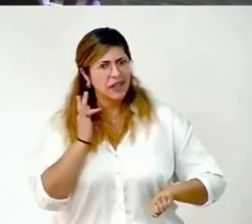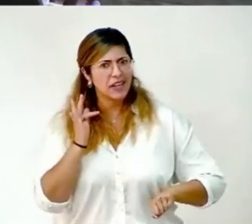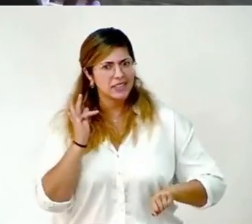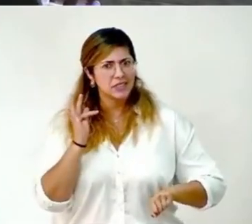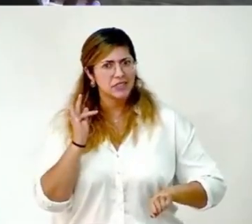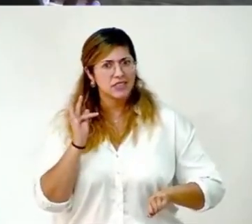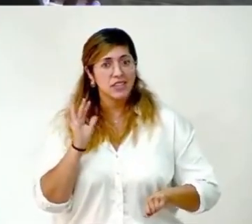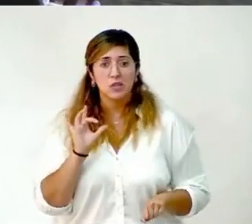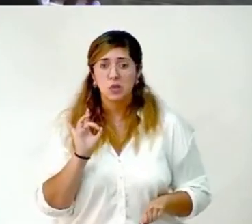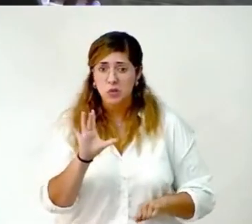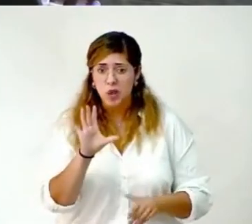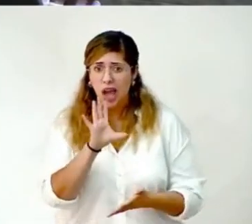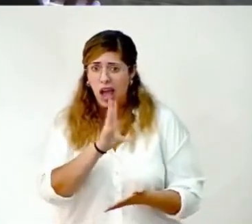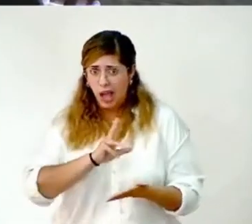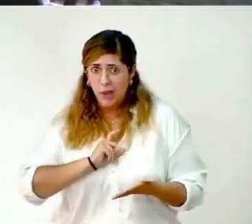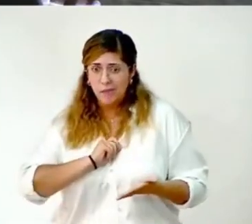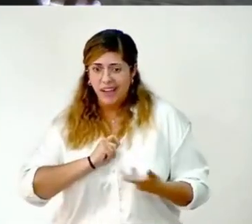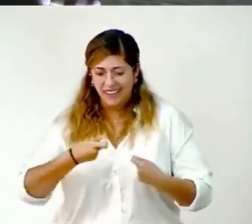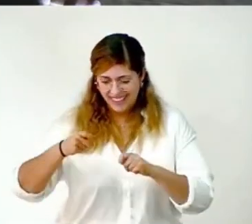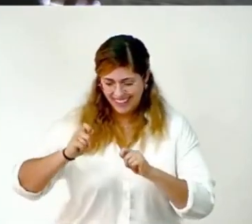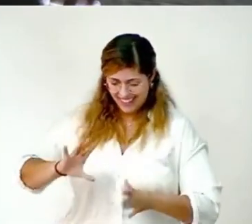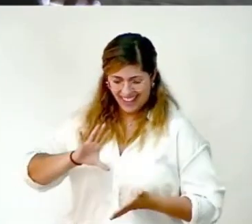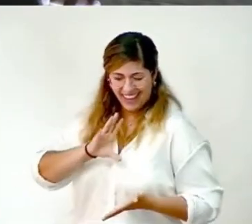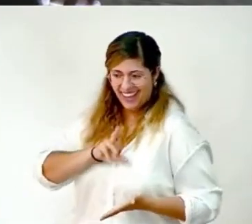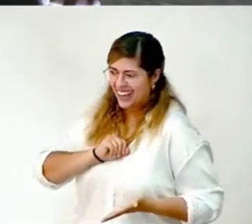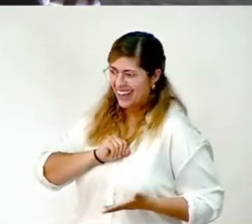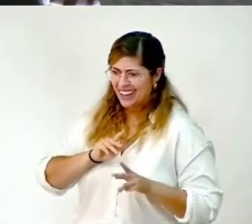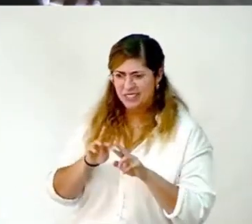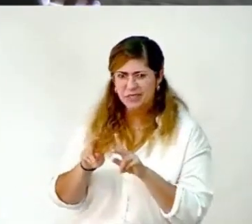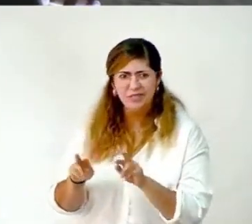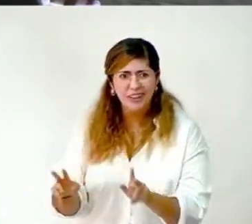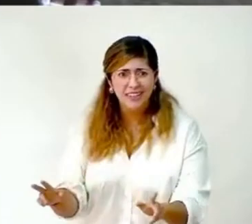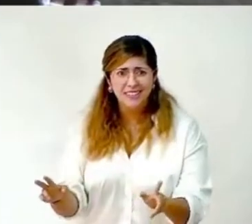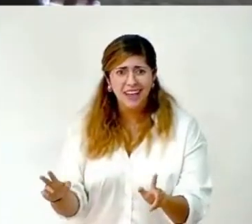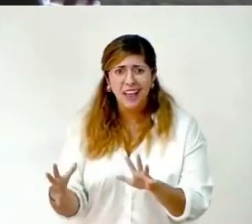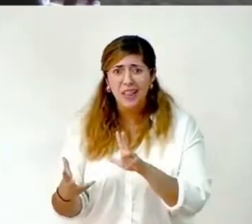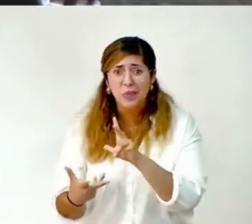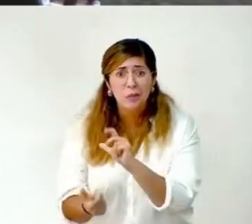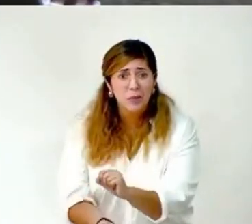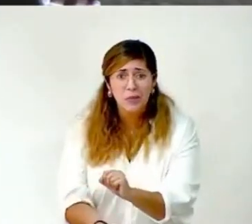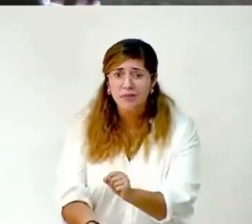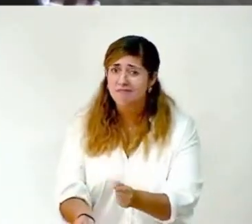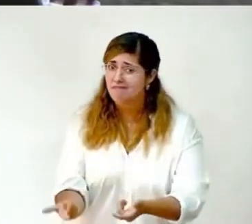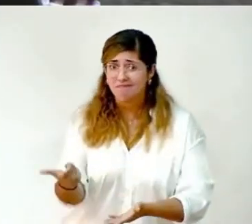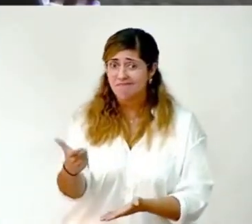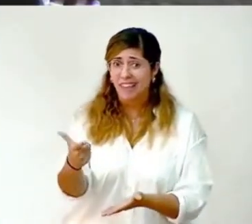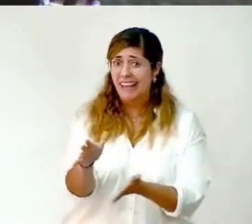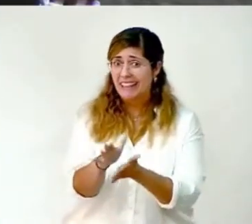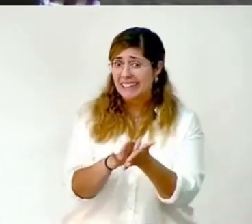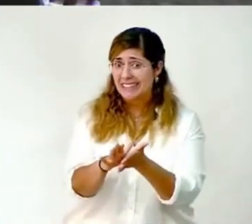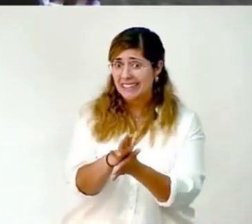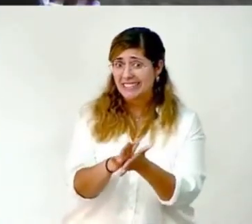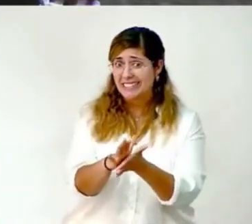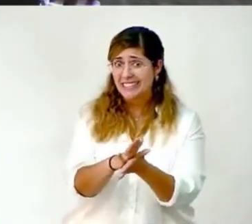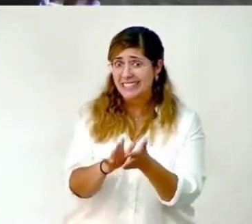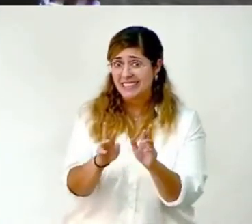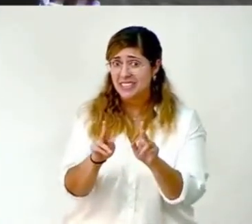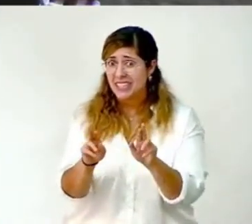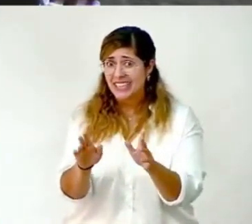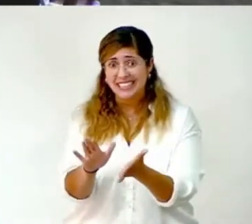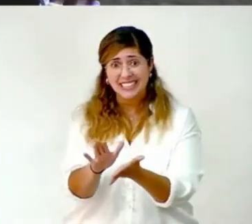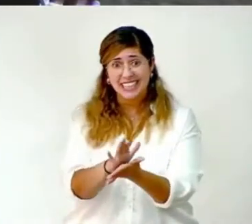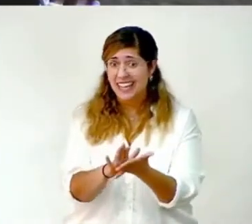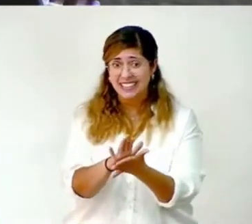somente aqueles que amam a vocês, qual a diferença entre um filho de Deus e um filho do mundo? Nada.